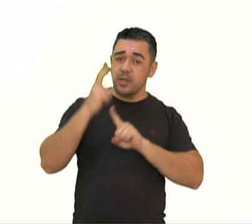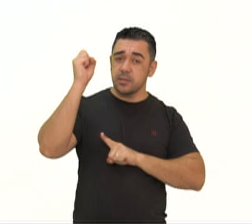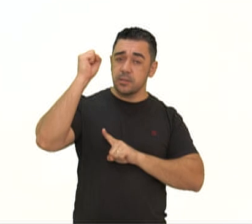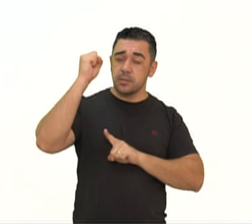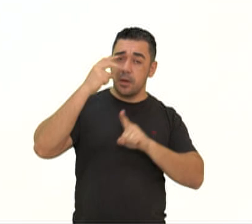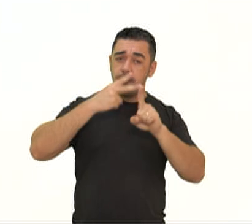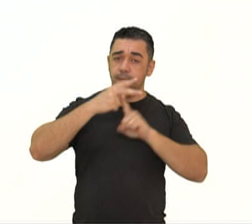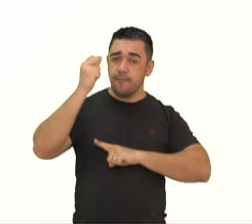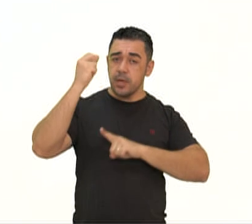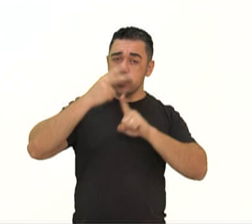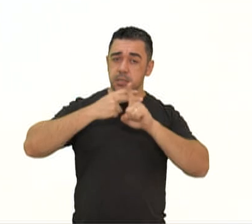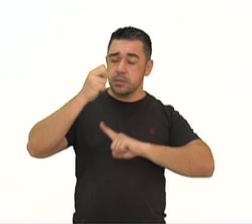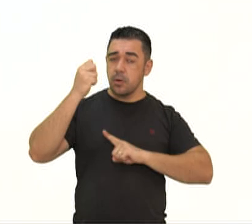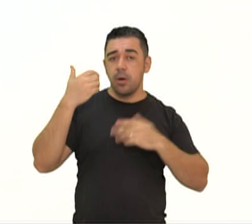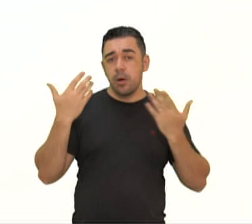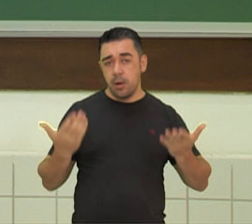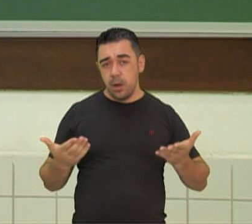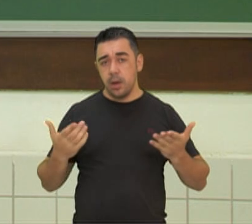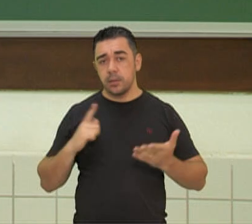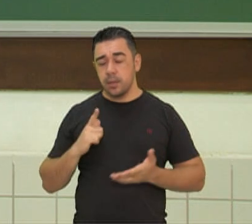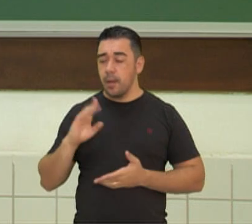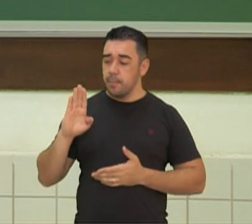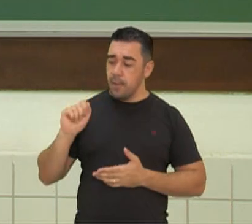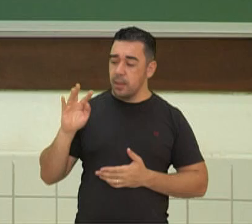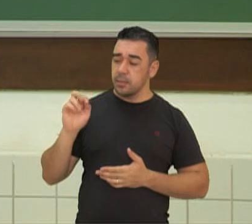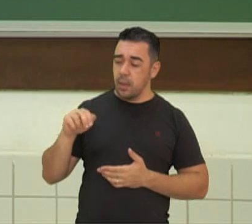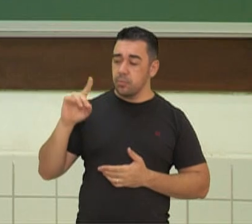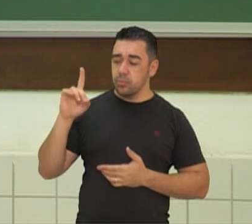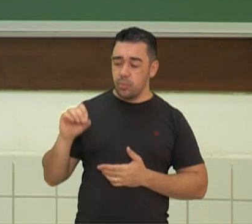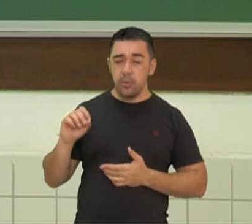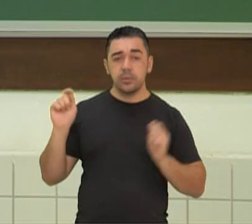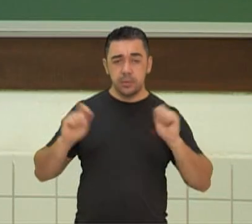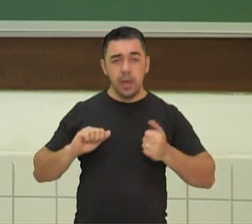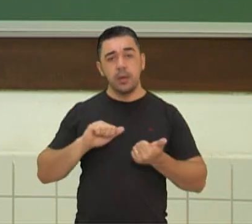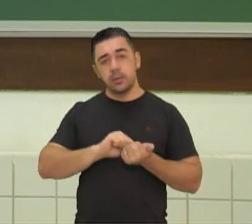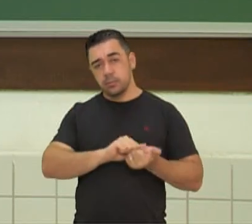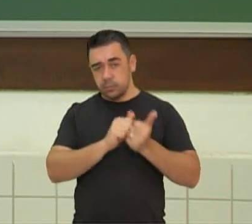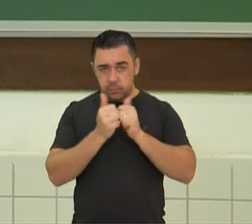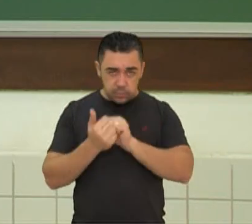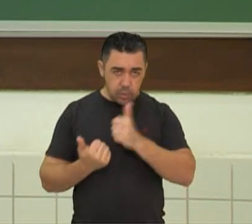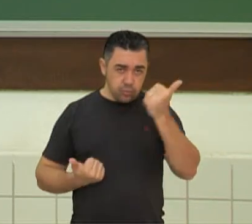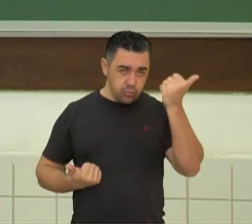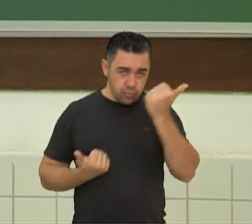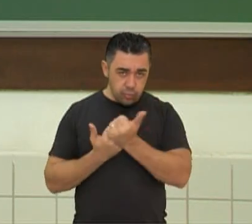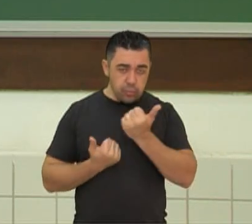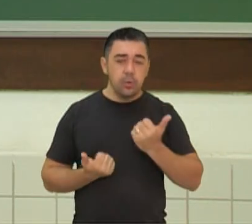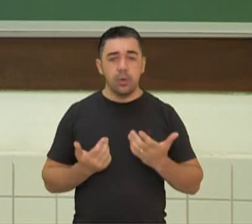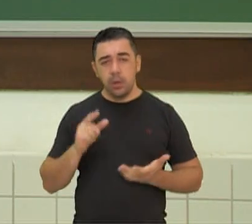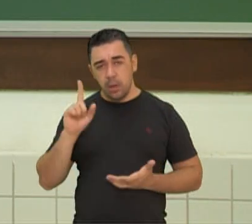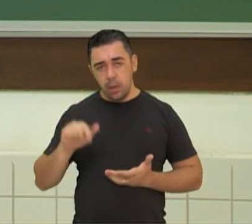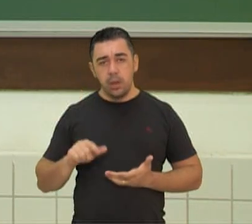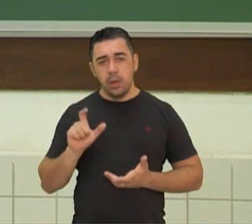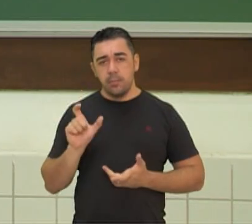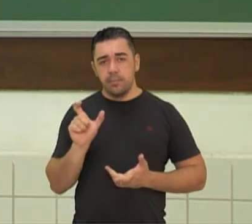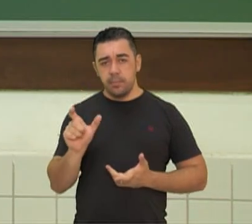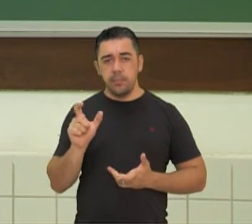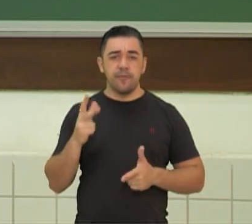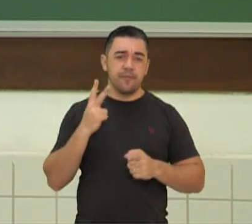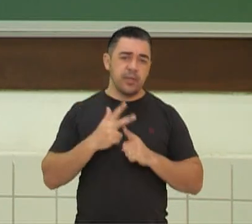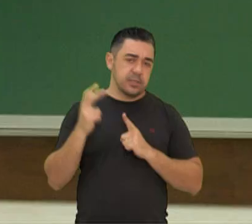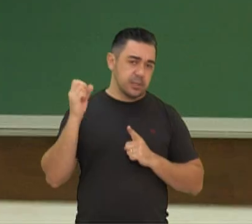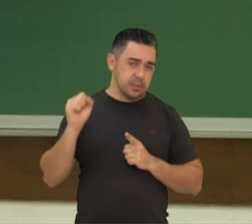Vencendo, ou seja, onde está escrito batendo, nós podemos perfeitamente substituir, tá, pela